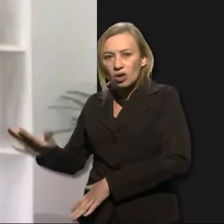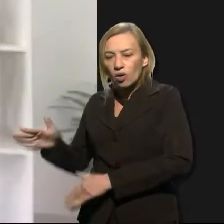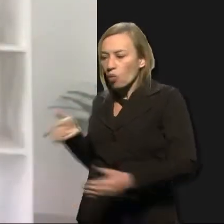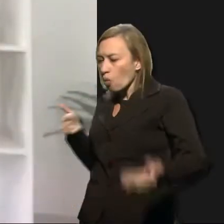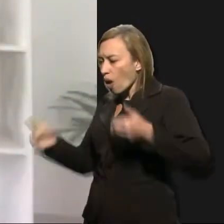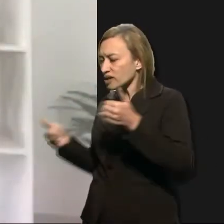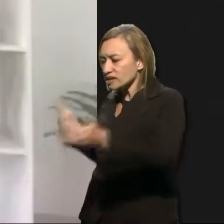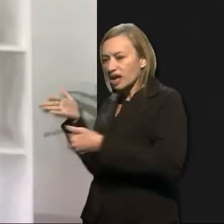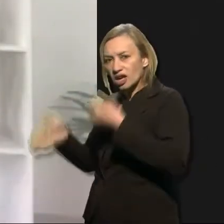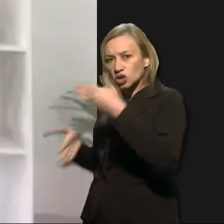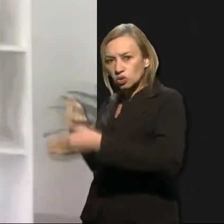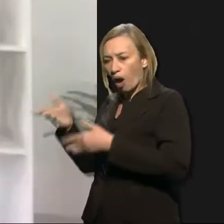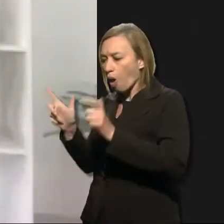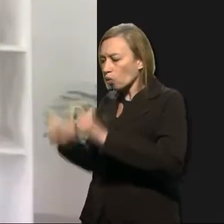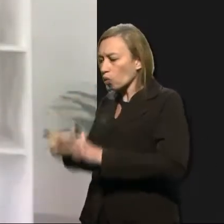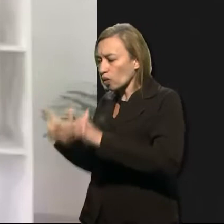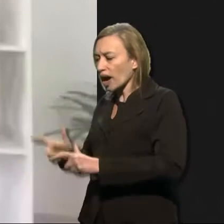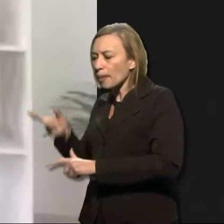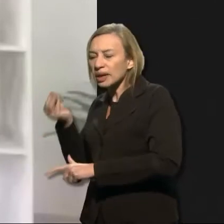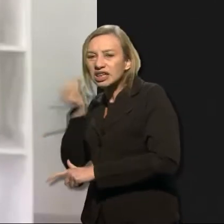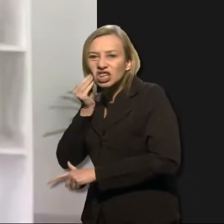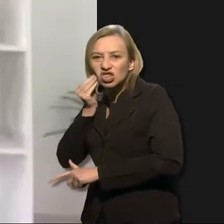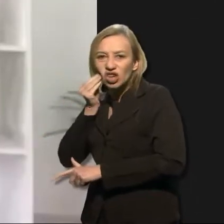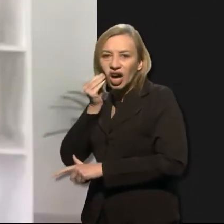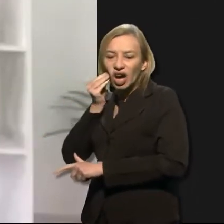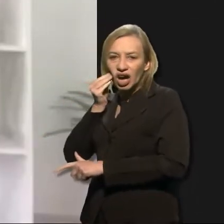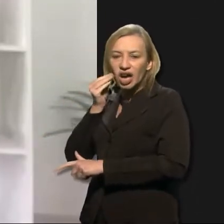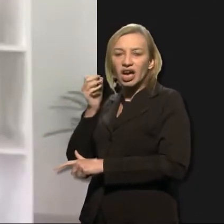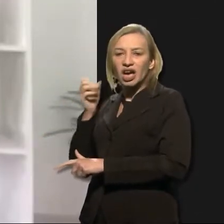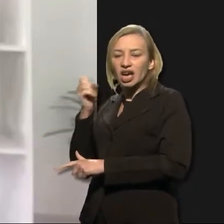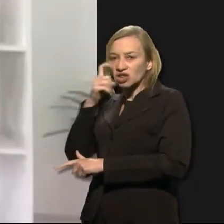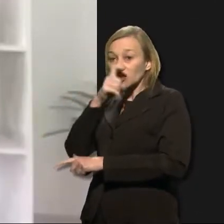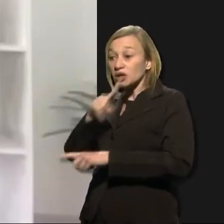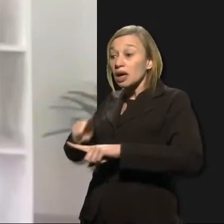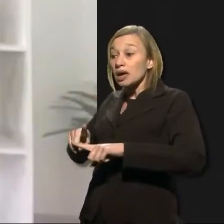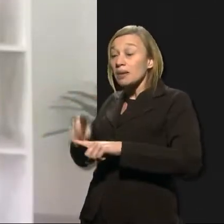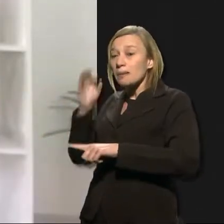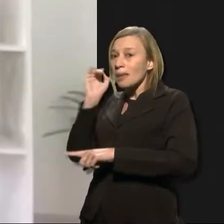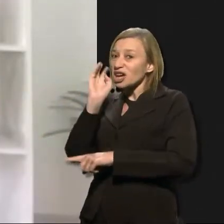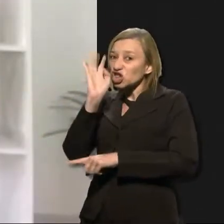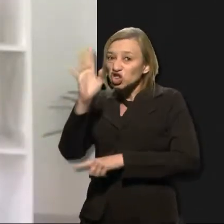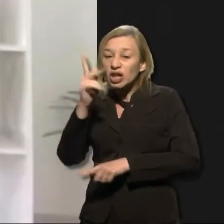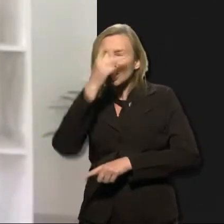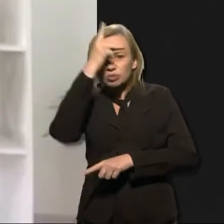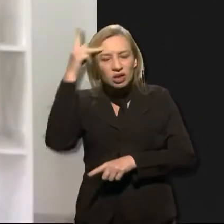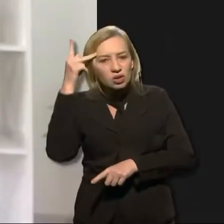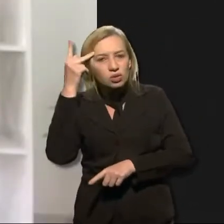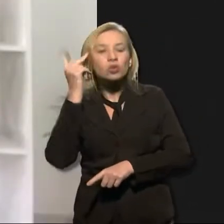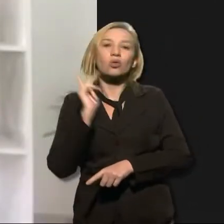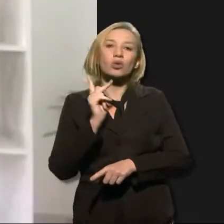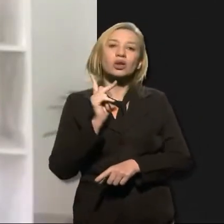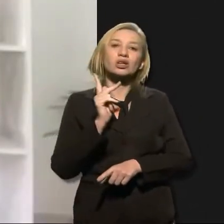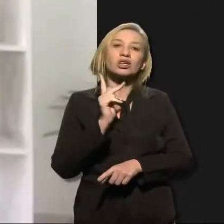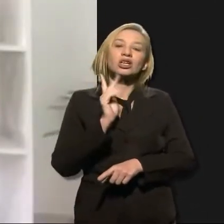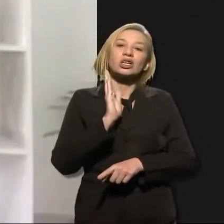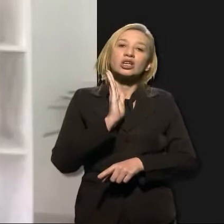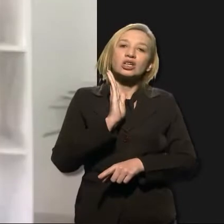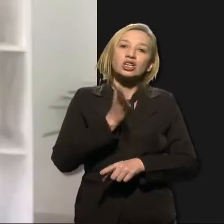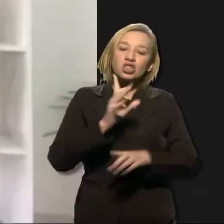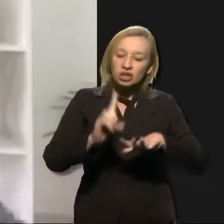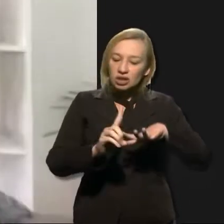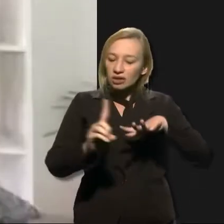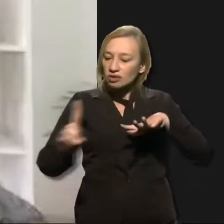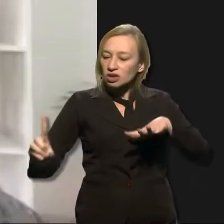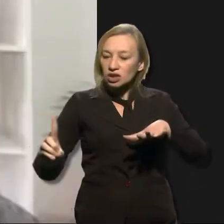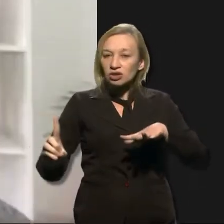acesso à testagem já é um problema concreto, você imagina para aquelas pessoas que estão